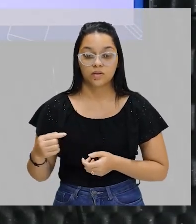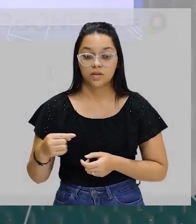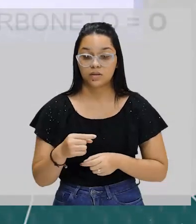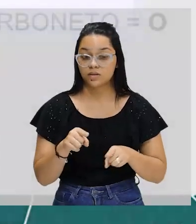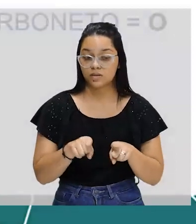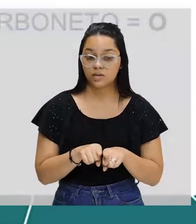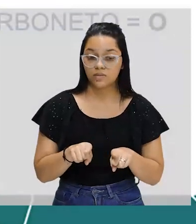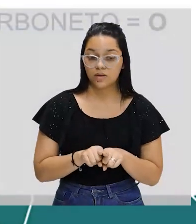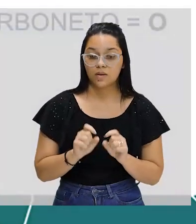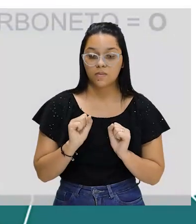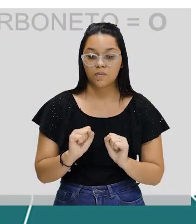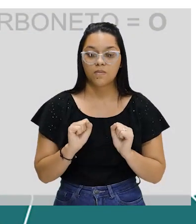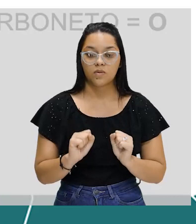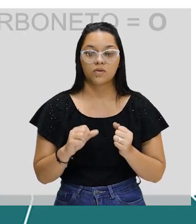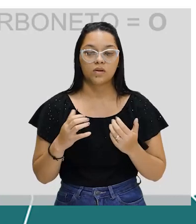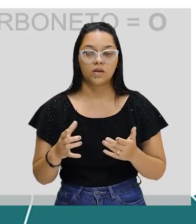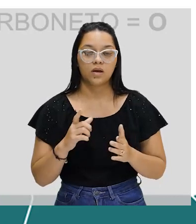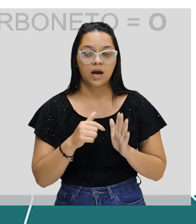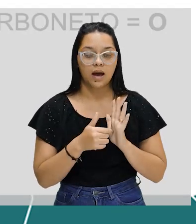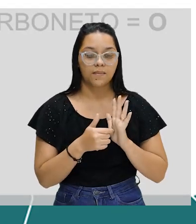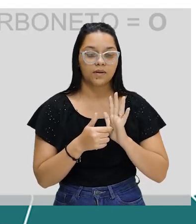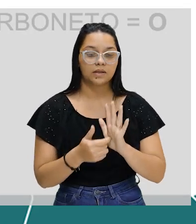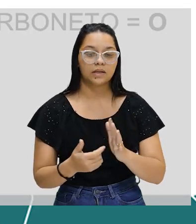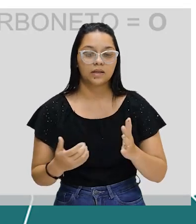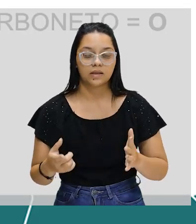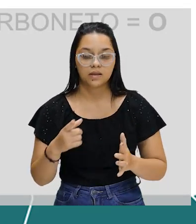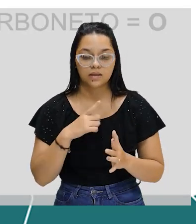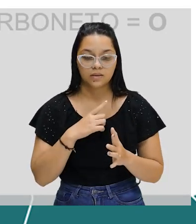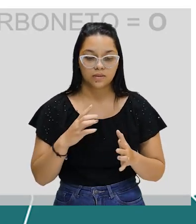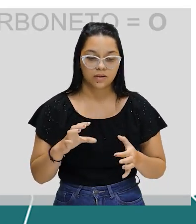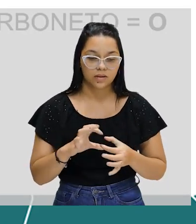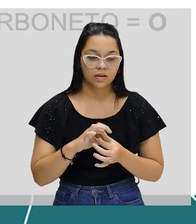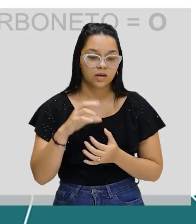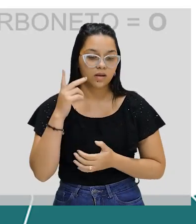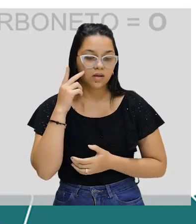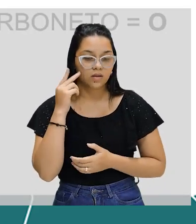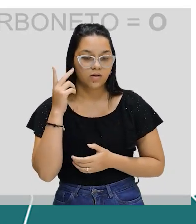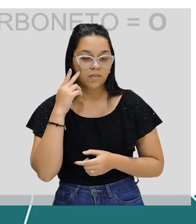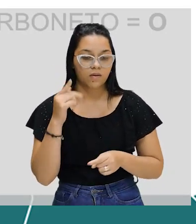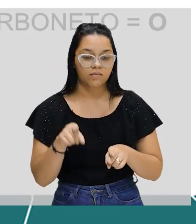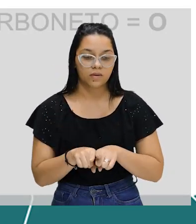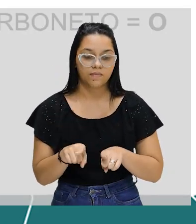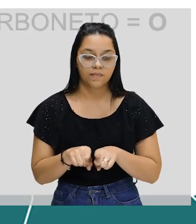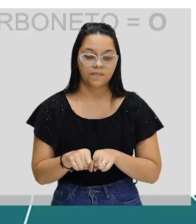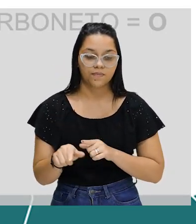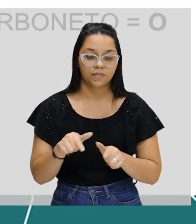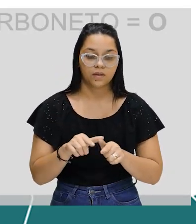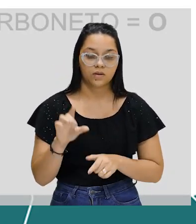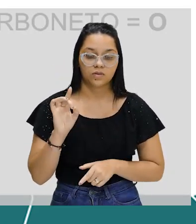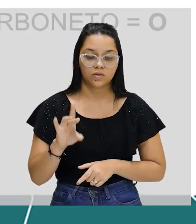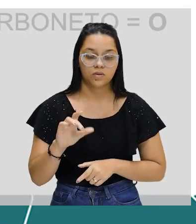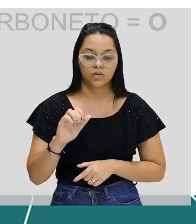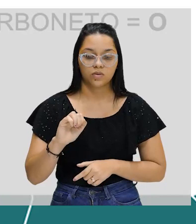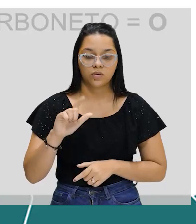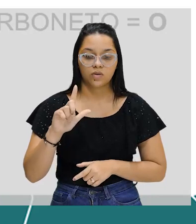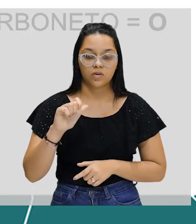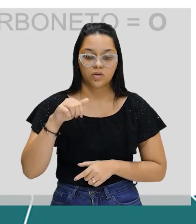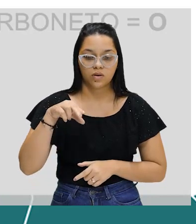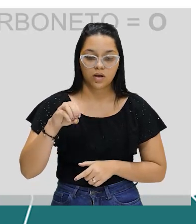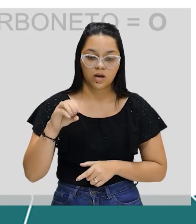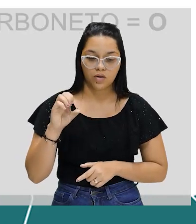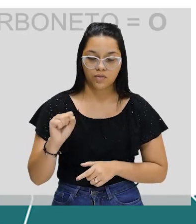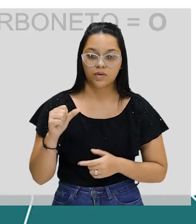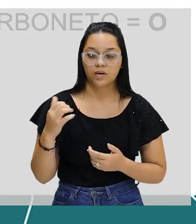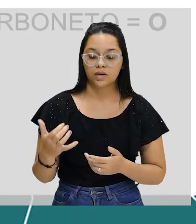hidrocarbonetos, eles podem apresentar, uma cadeia normal. Nós vamos trabalhar inicialmente com os alcanos. Então,